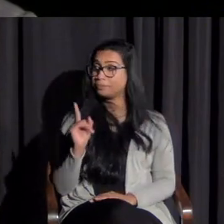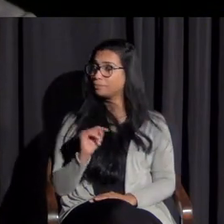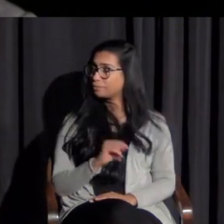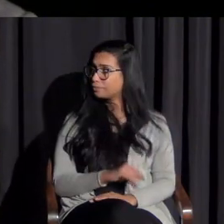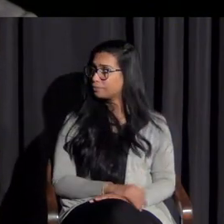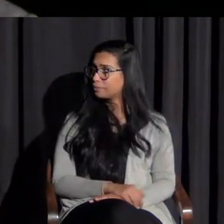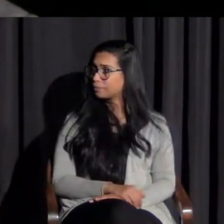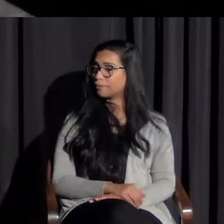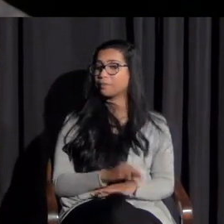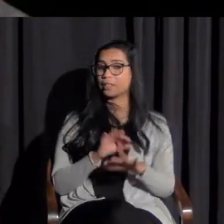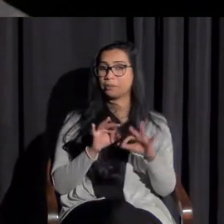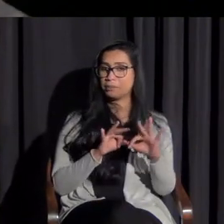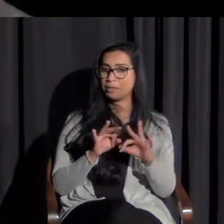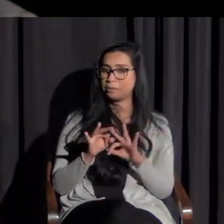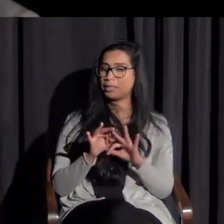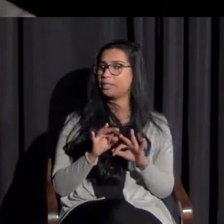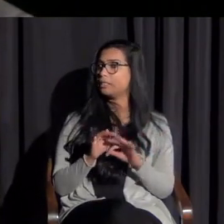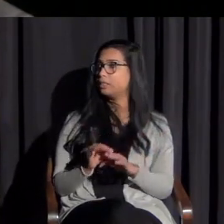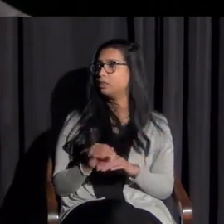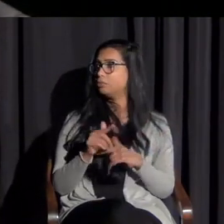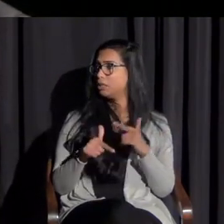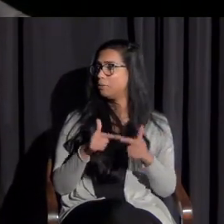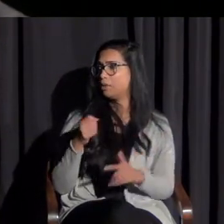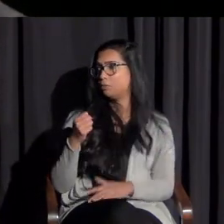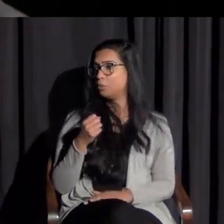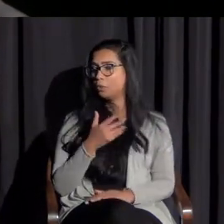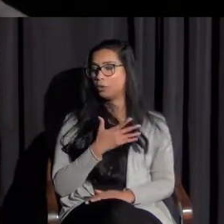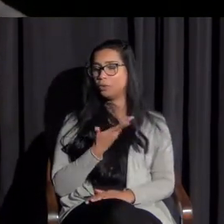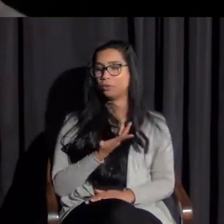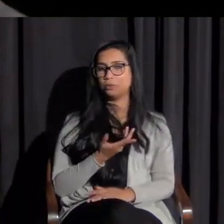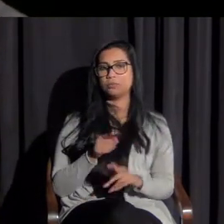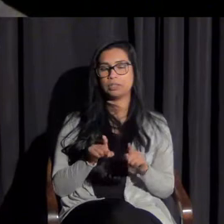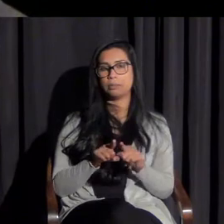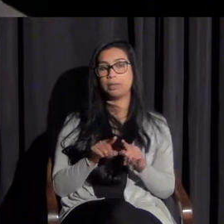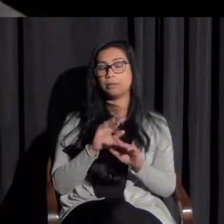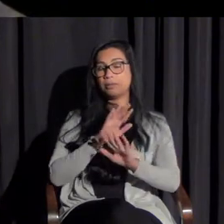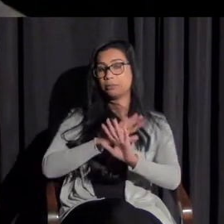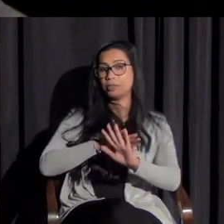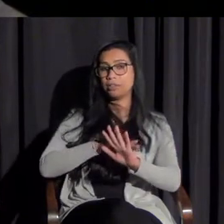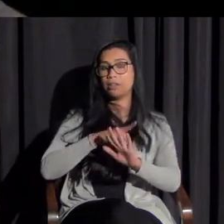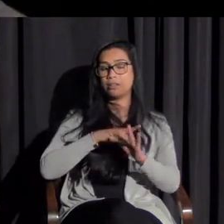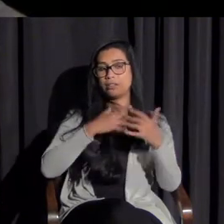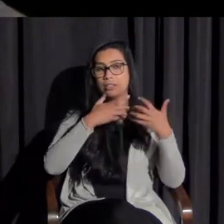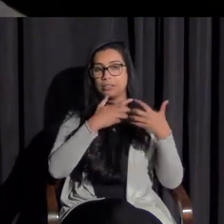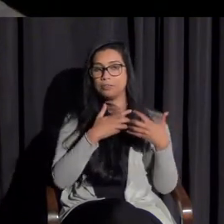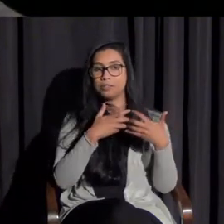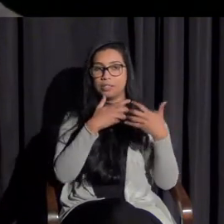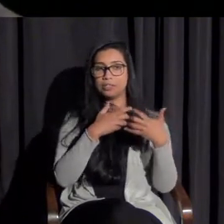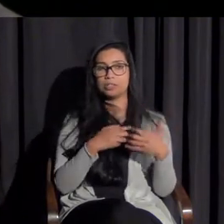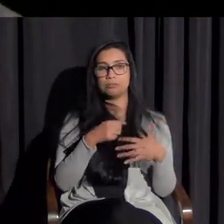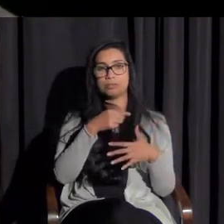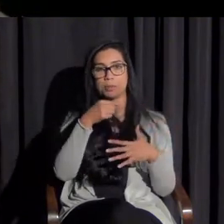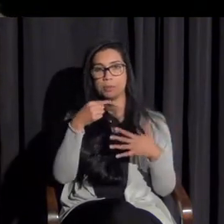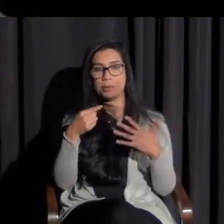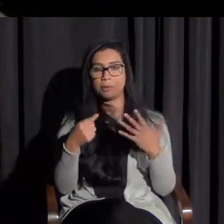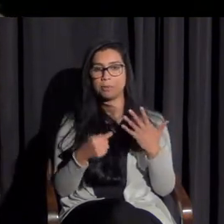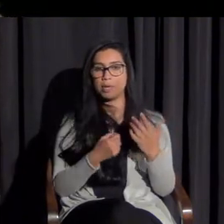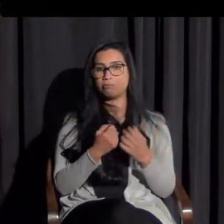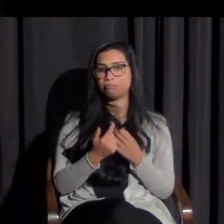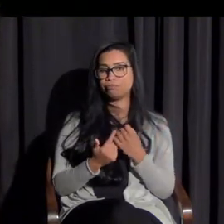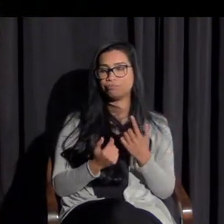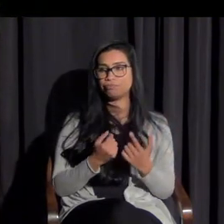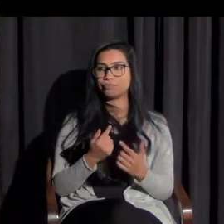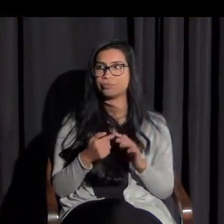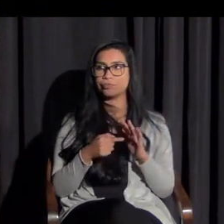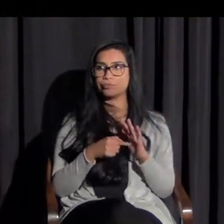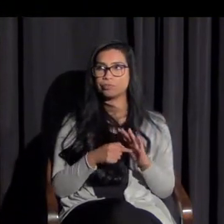né, recentemente, e que tem também outras reflexões, né, sobre essas questões que a gente está trazendo aqui